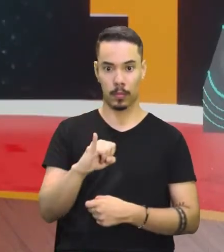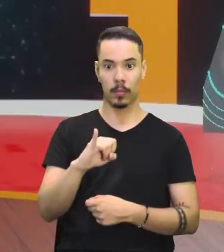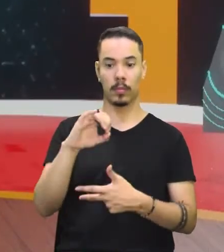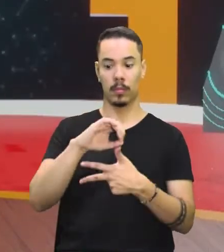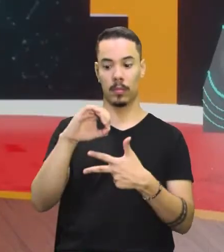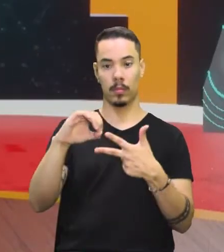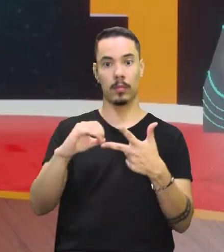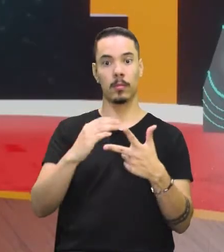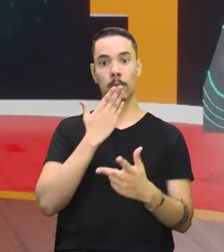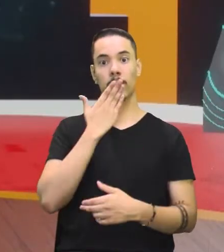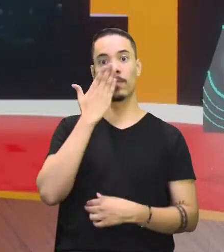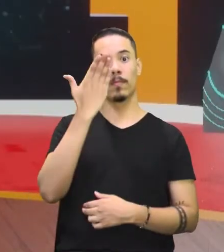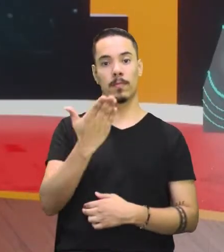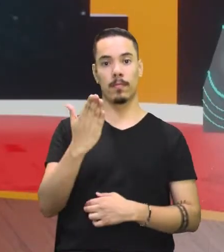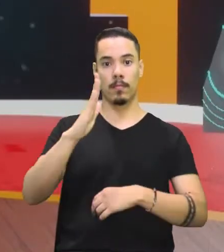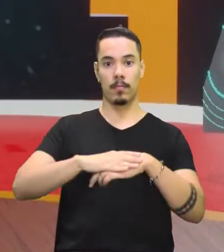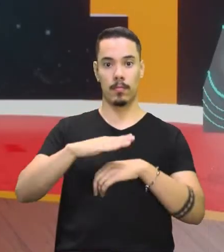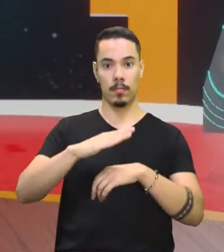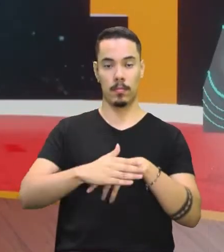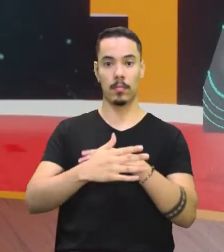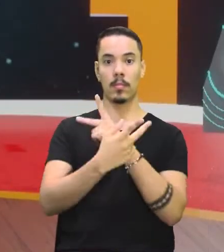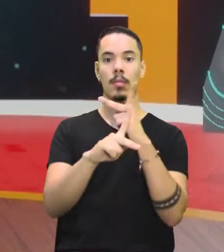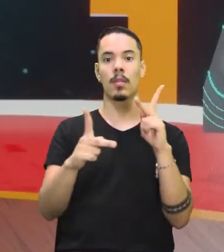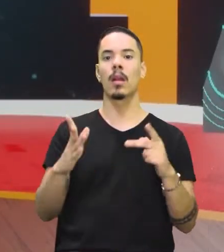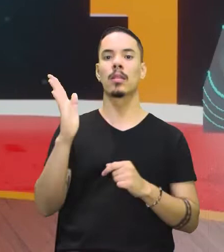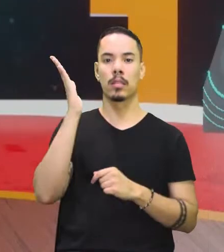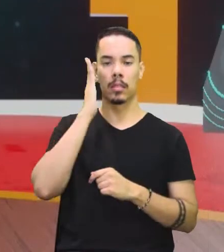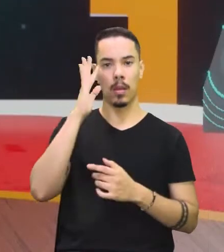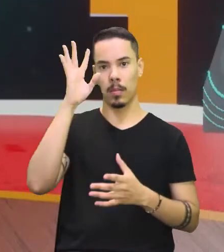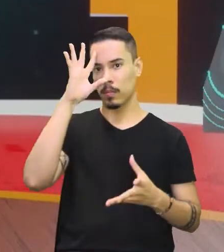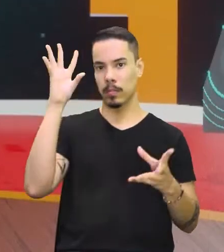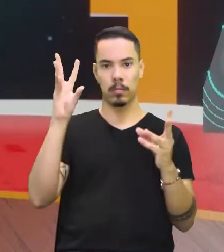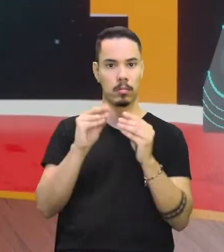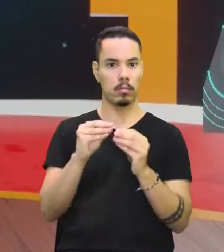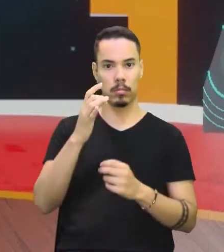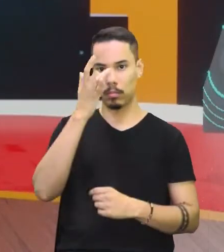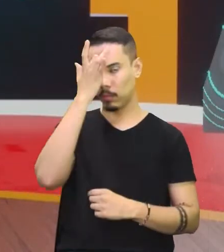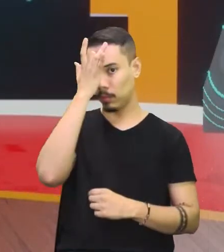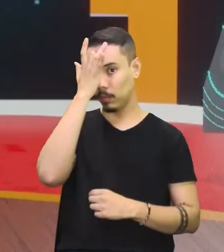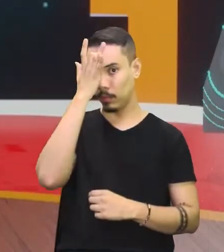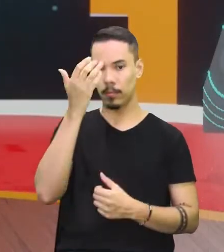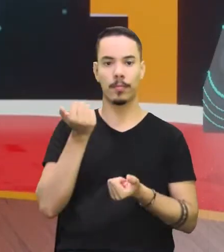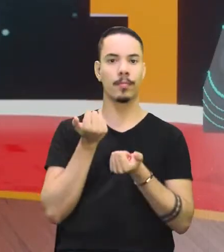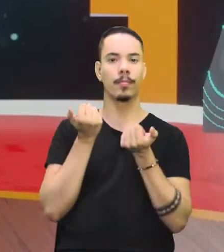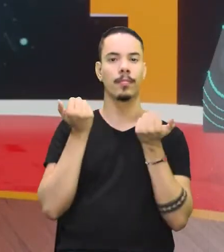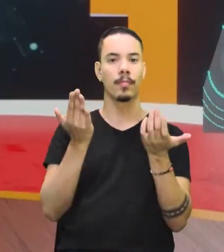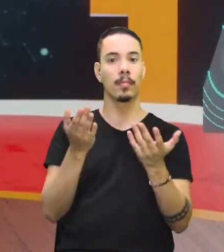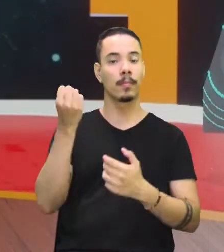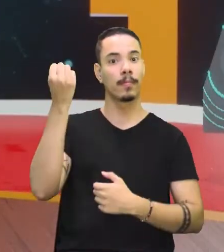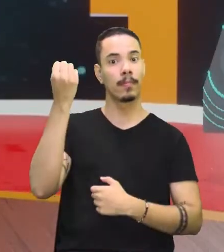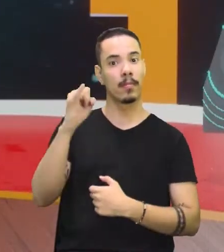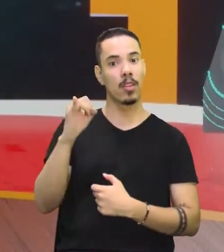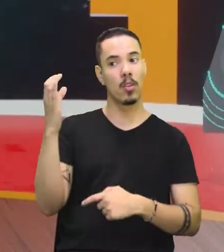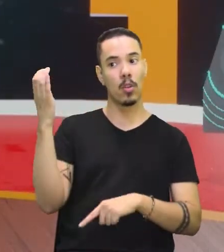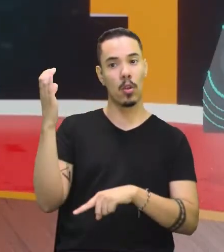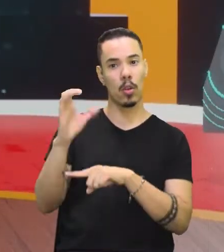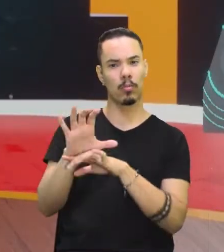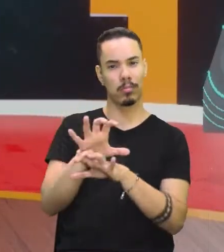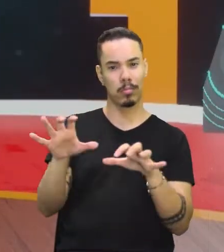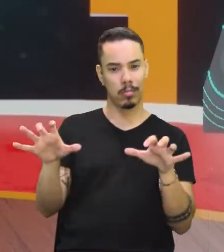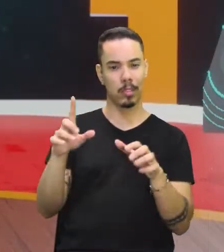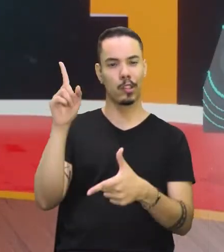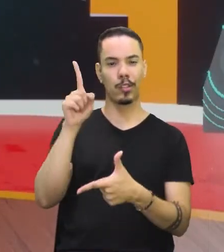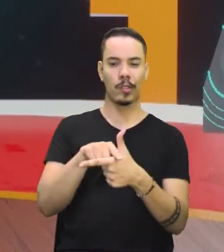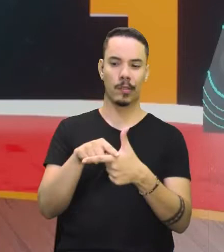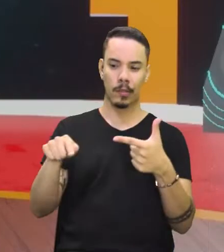nós sabemos que ele vai facilitar de alguma forma. Então, se ele colocar alguma coisa desse tipo, a dividir